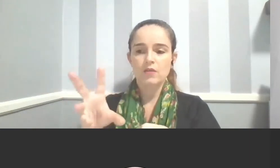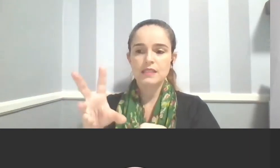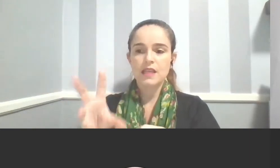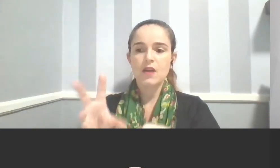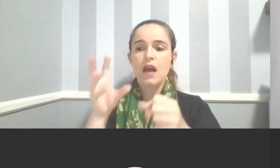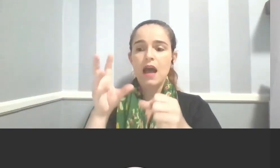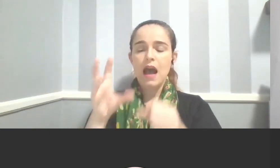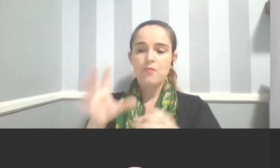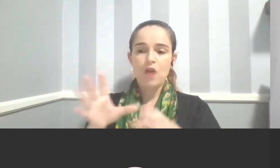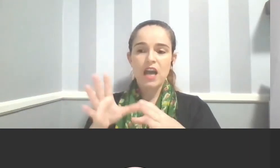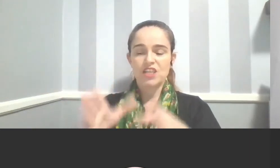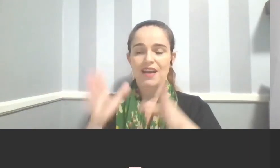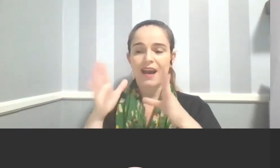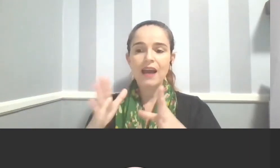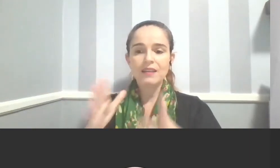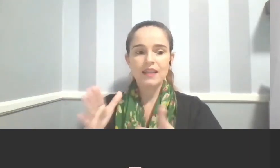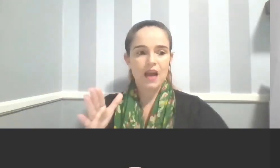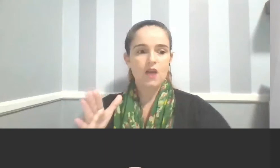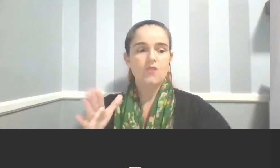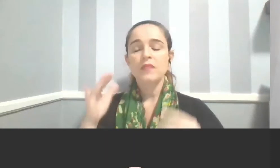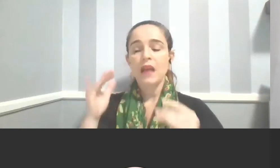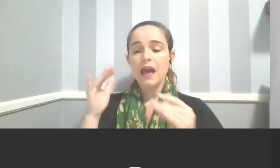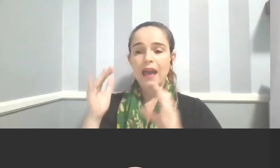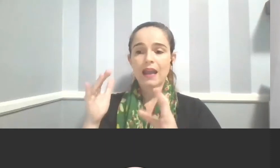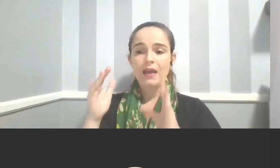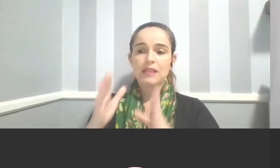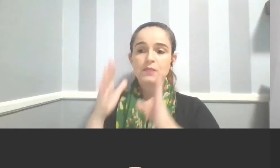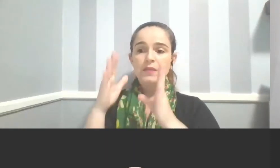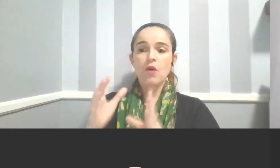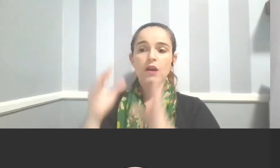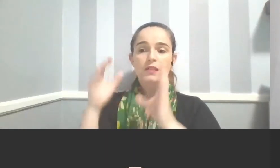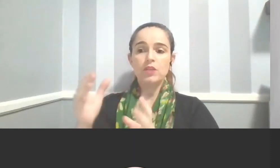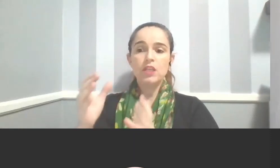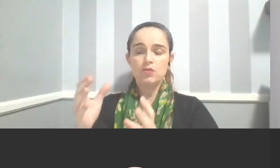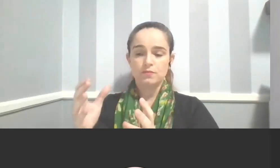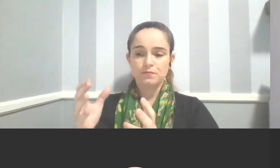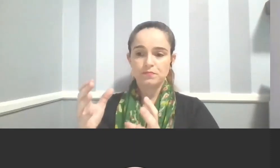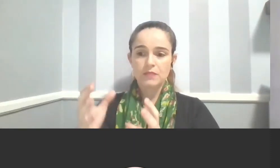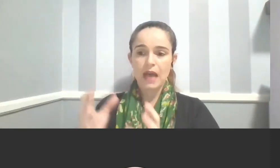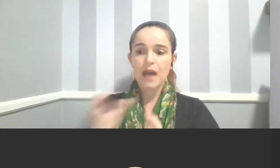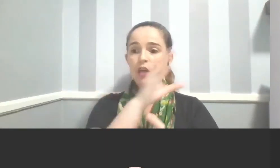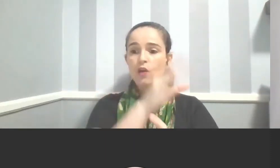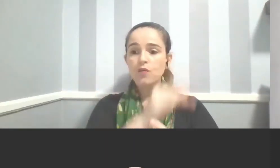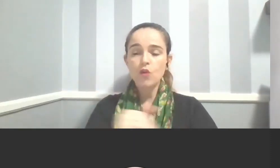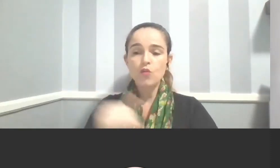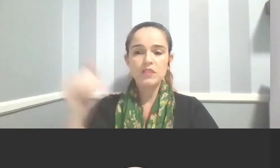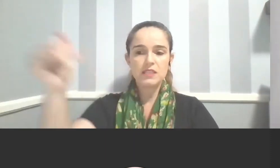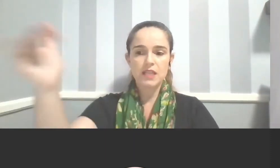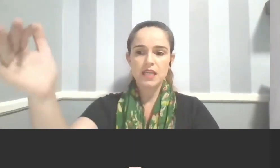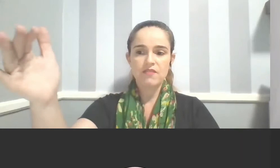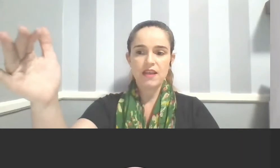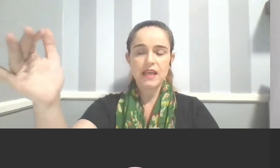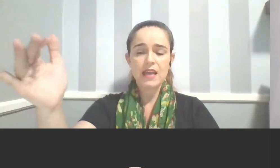Então, o que aconteceu? A hemorragia arterial, ela é mais perigosa por isso, tá? Porque o